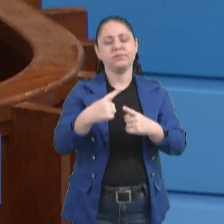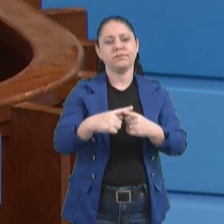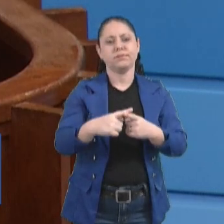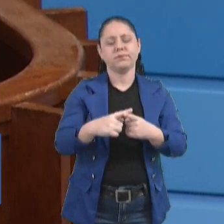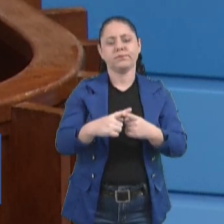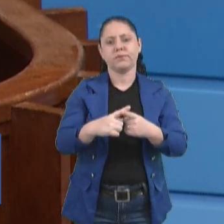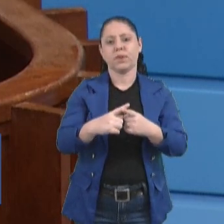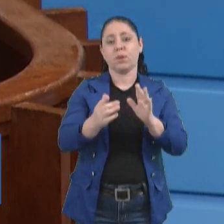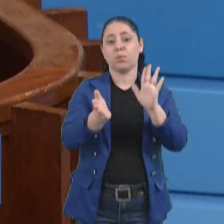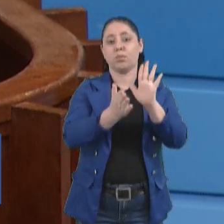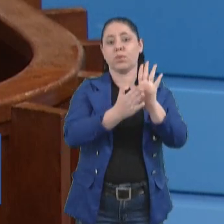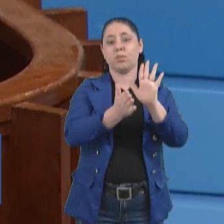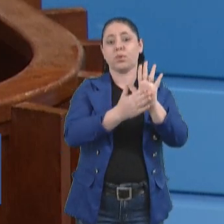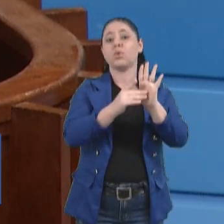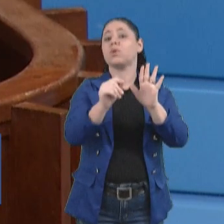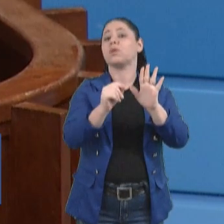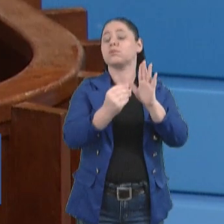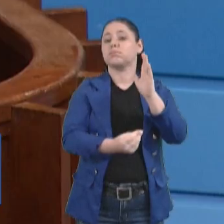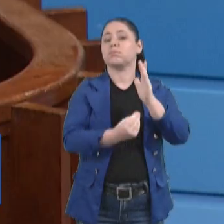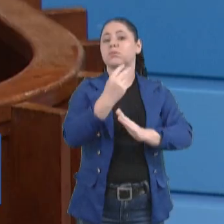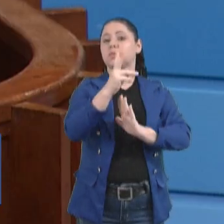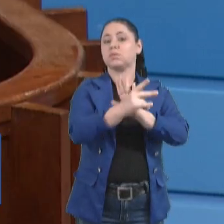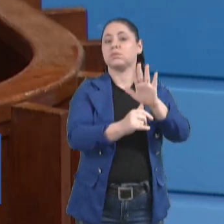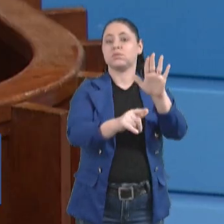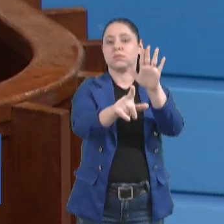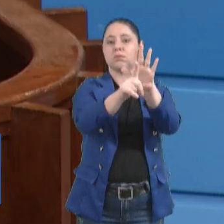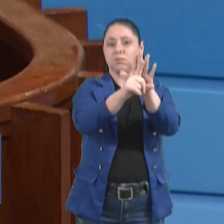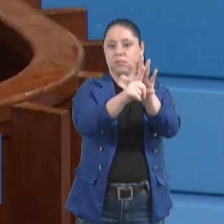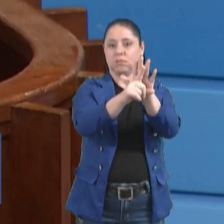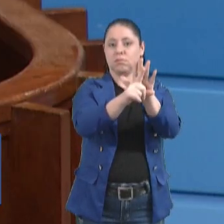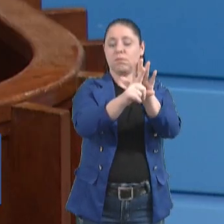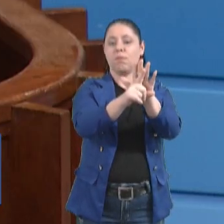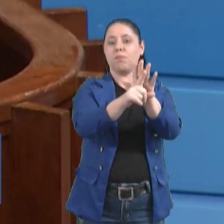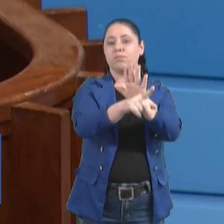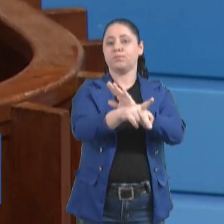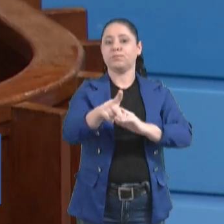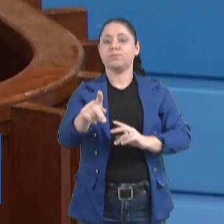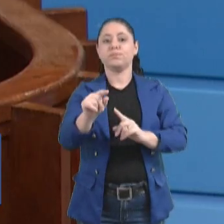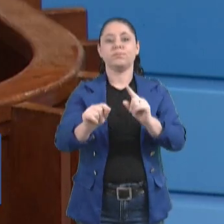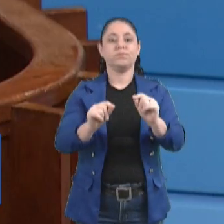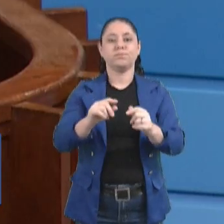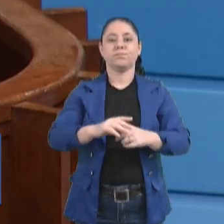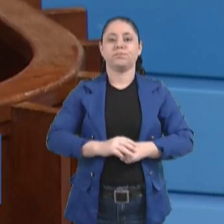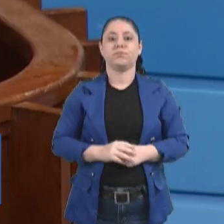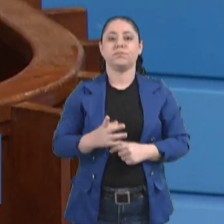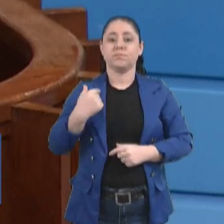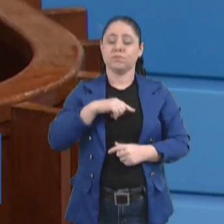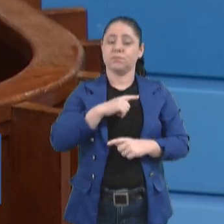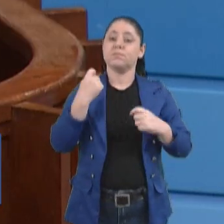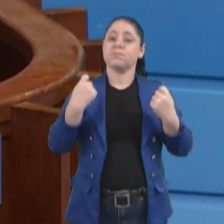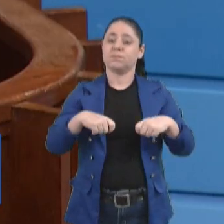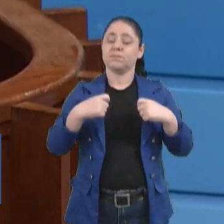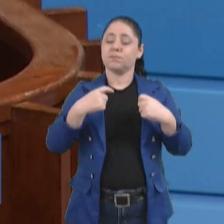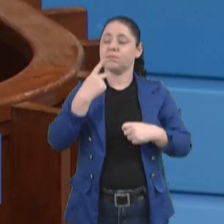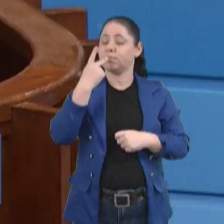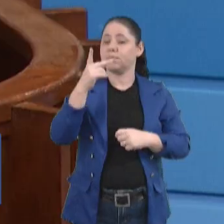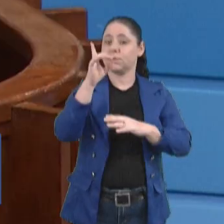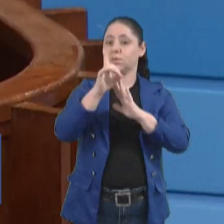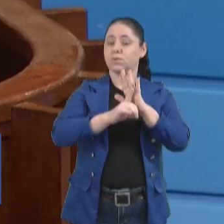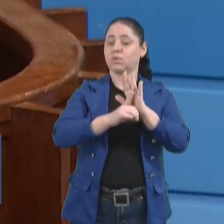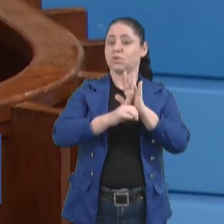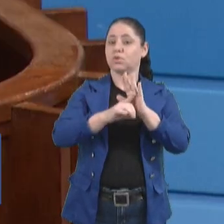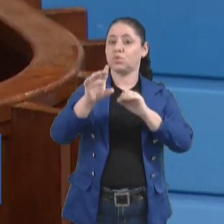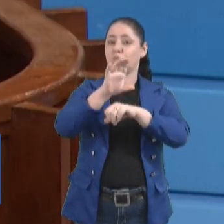foi propor um projeto de lei. Ao propor um projeto de lei, senhor presidente, nós temos que falar em direito